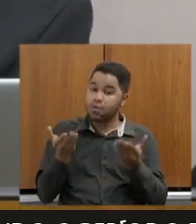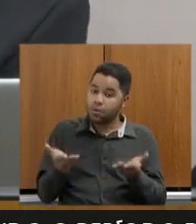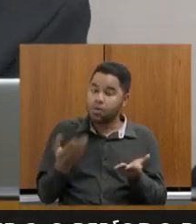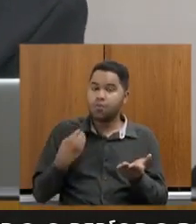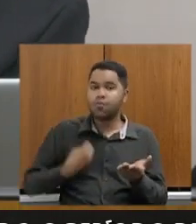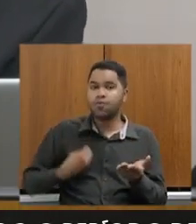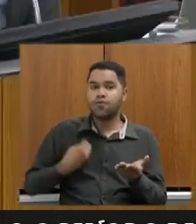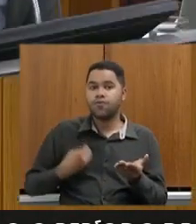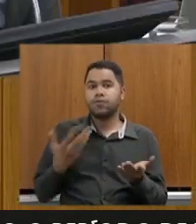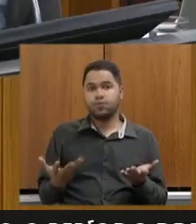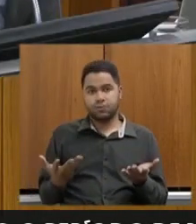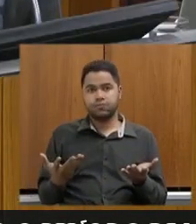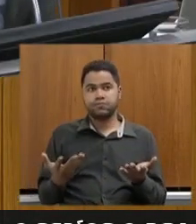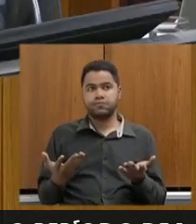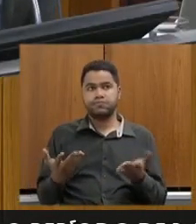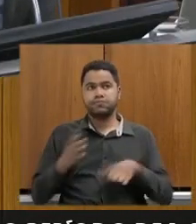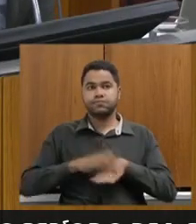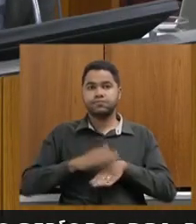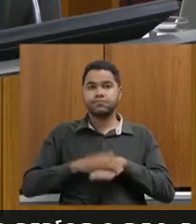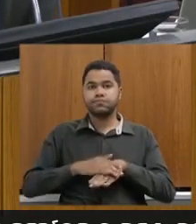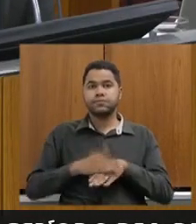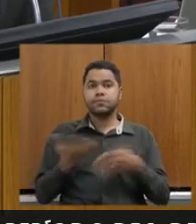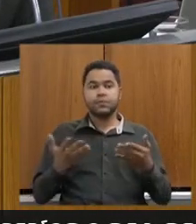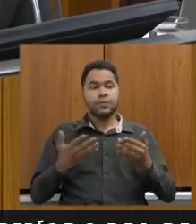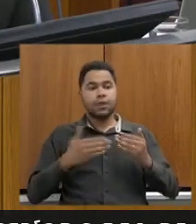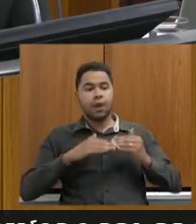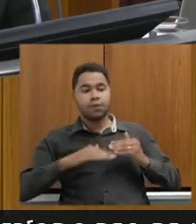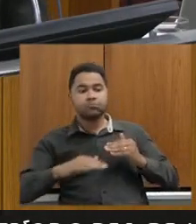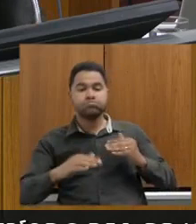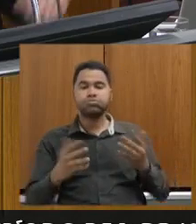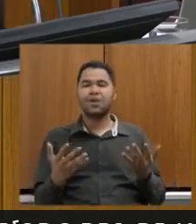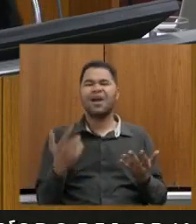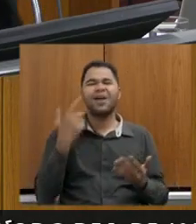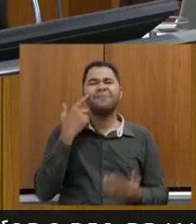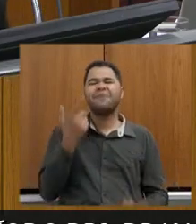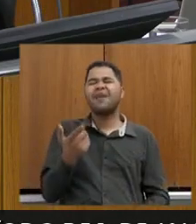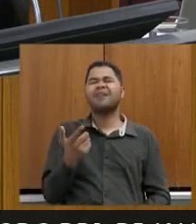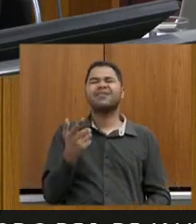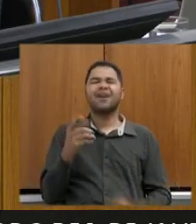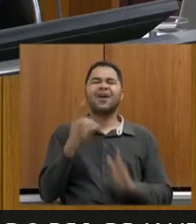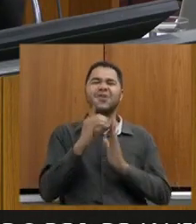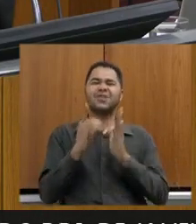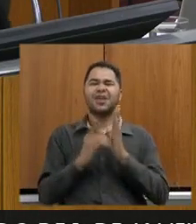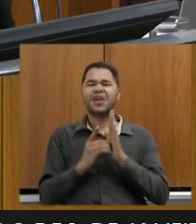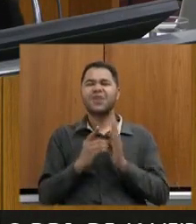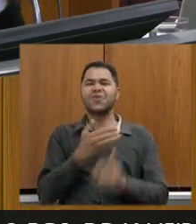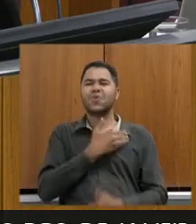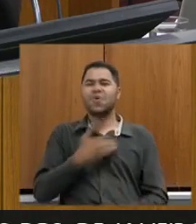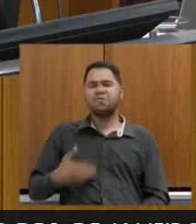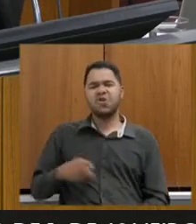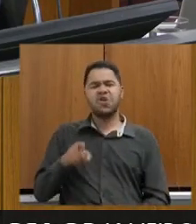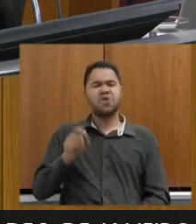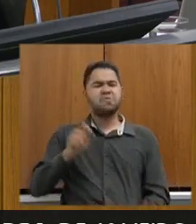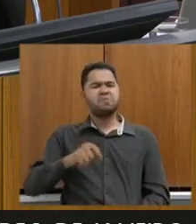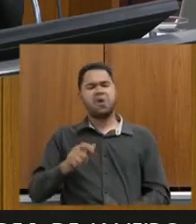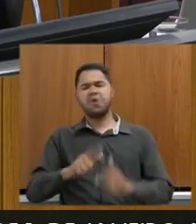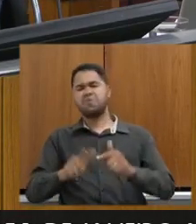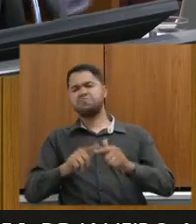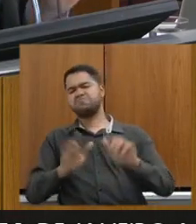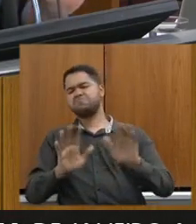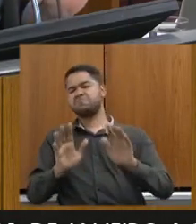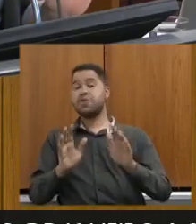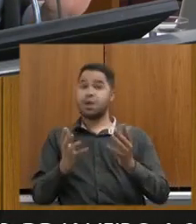é recebido lá na ponta da linha no chão da fábrica para vocês aqui é não lá tem um decreto do governador que que isso aqui pode não tem problema